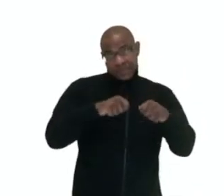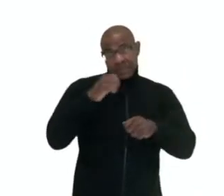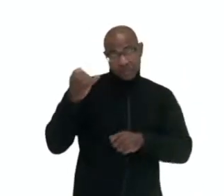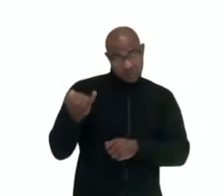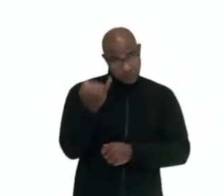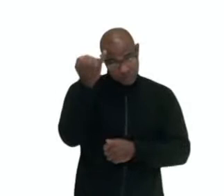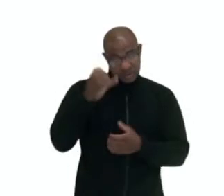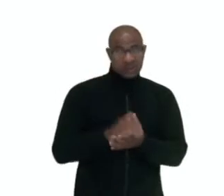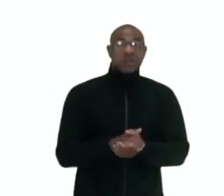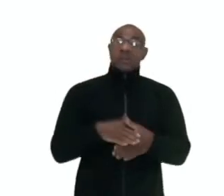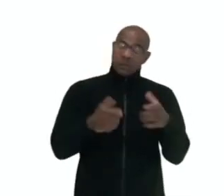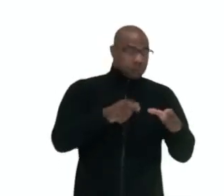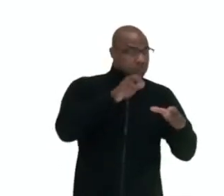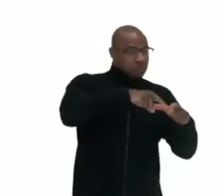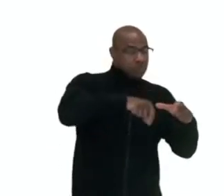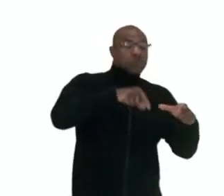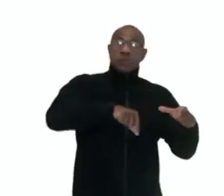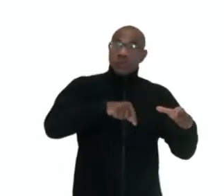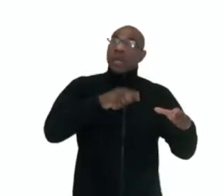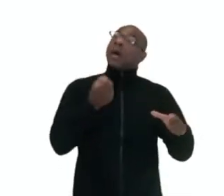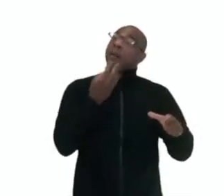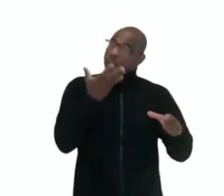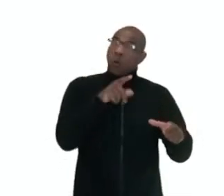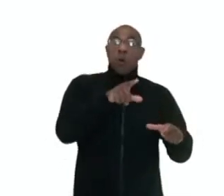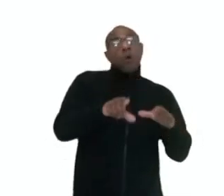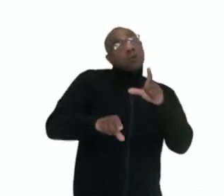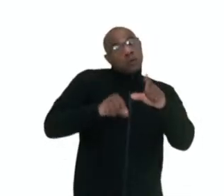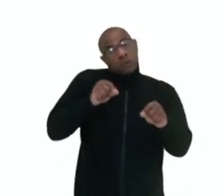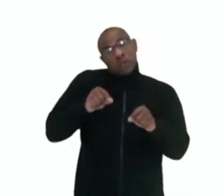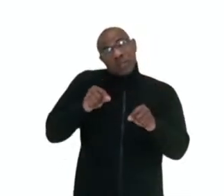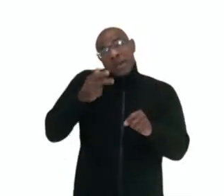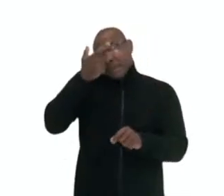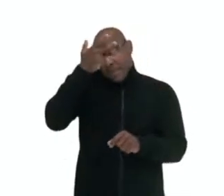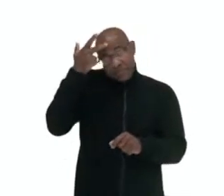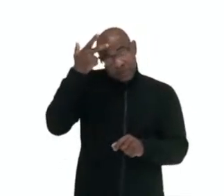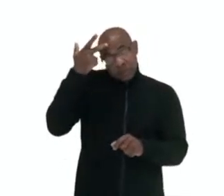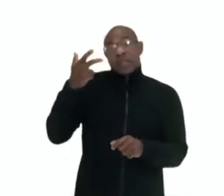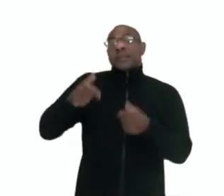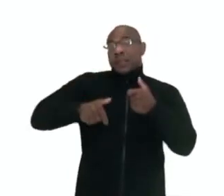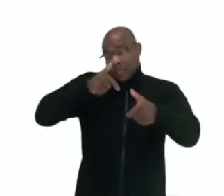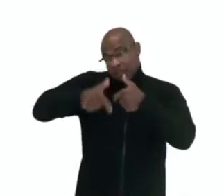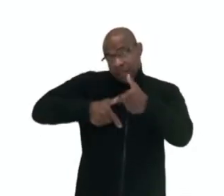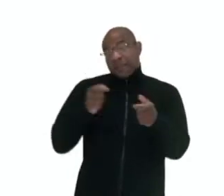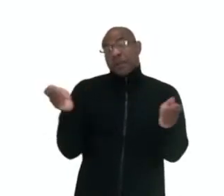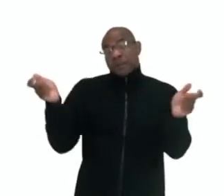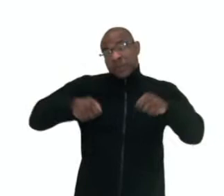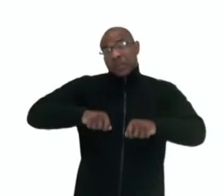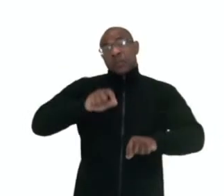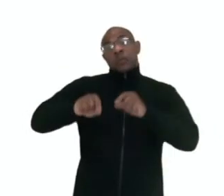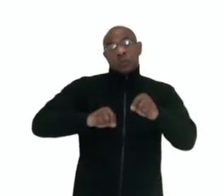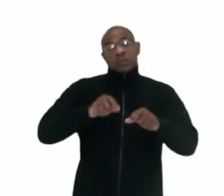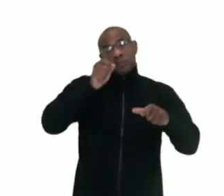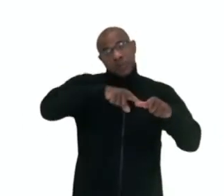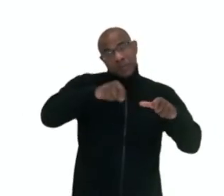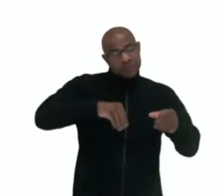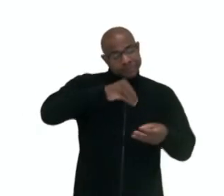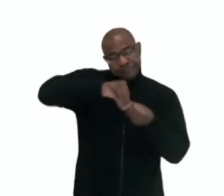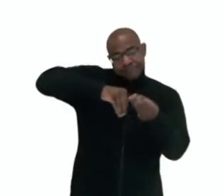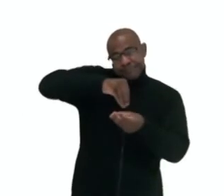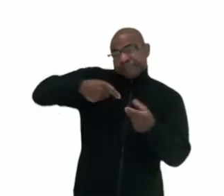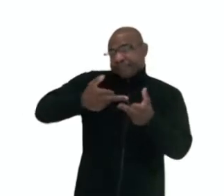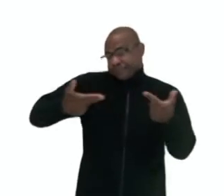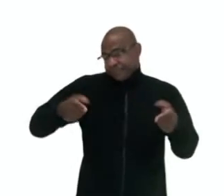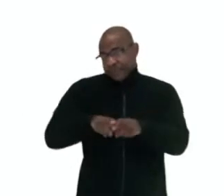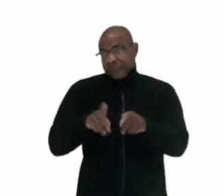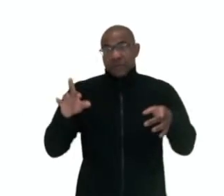plantio da espécie se torna uma boa opção para pequenas propriedades, possibilitando ainda plantio homogêneo ou